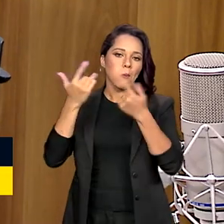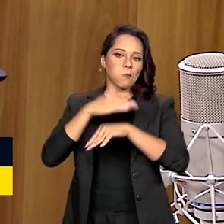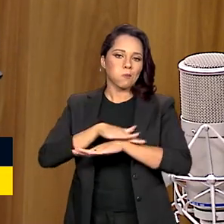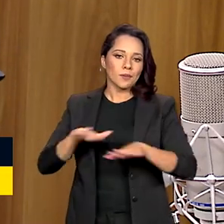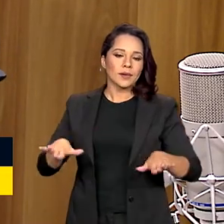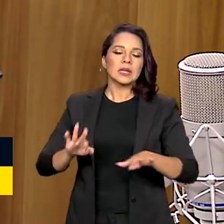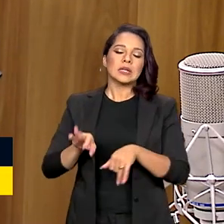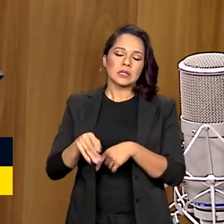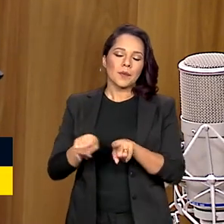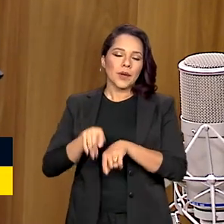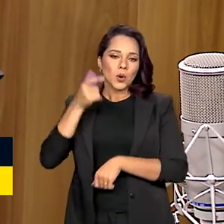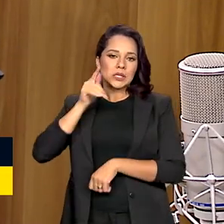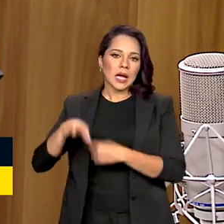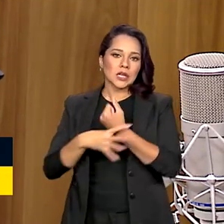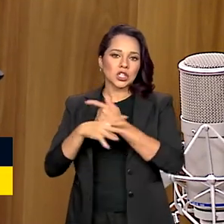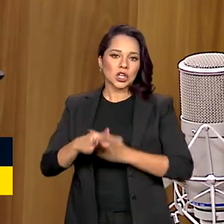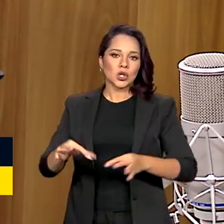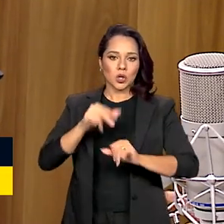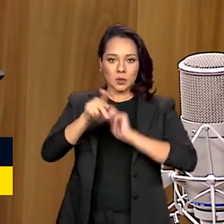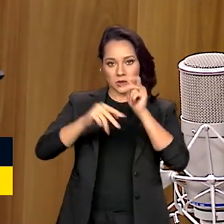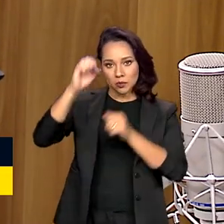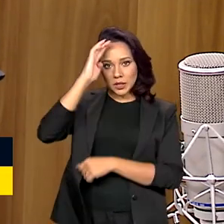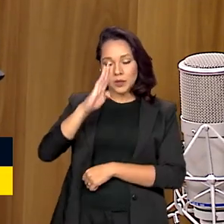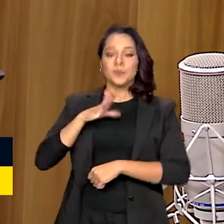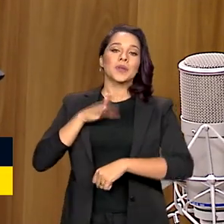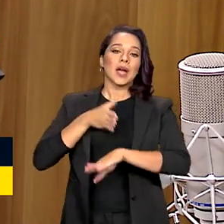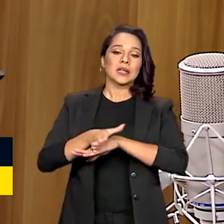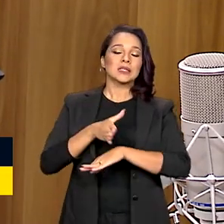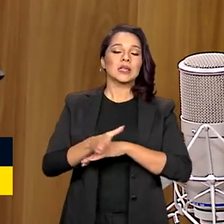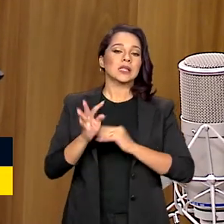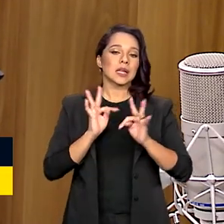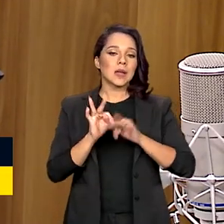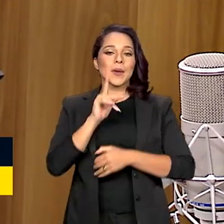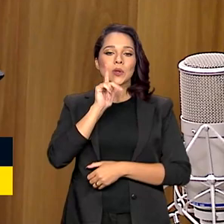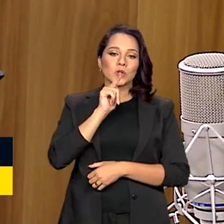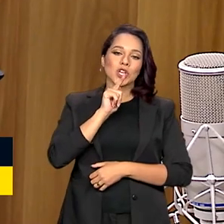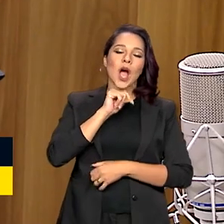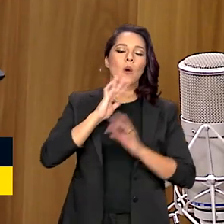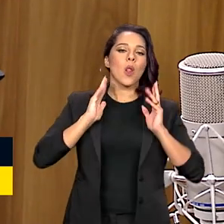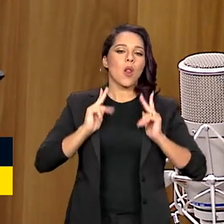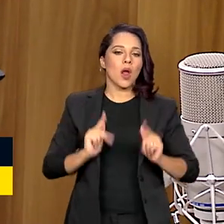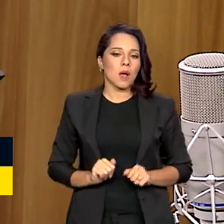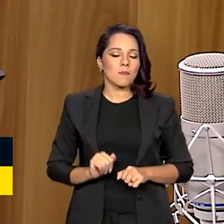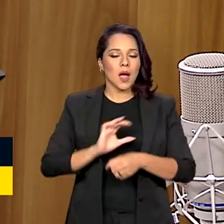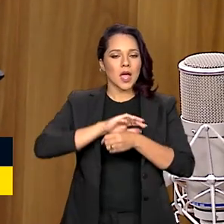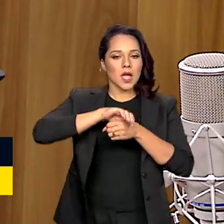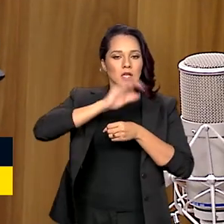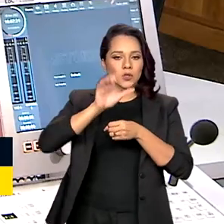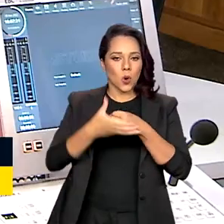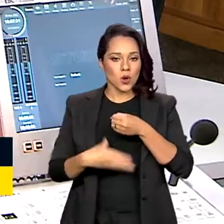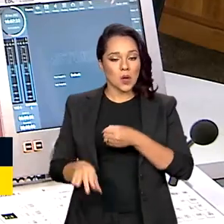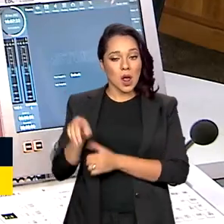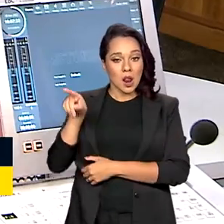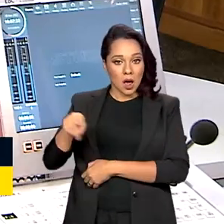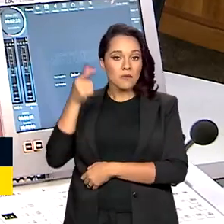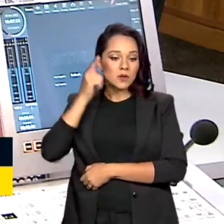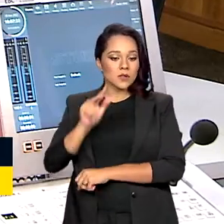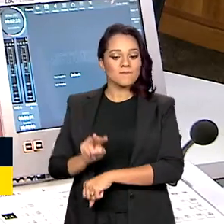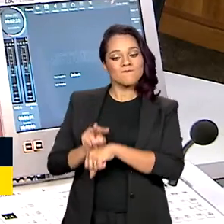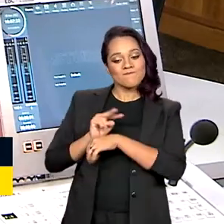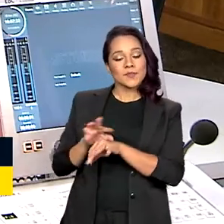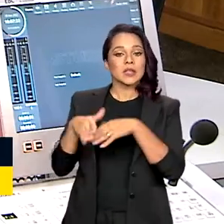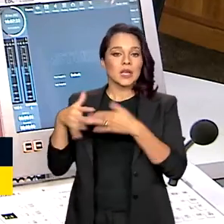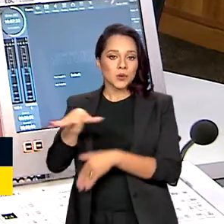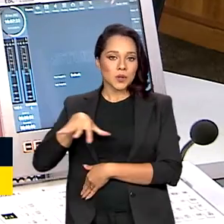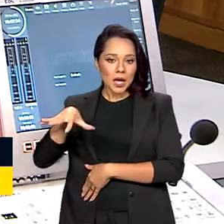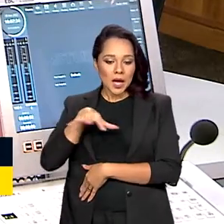a garantia de que todo brasileiro tem acesso a tratamento de esgoto e água potável. E lá, com certeza, você vai conseguir financiamento tanto